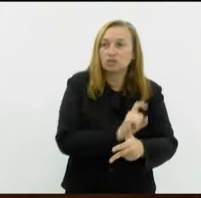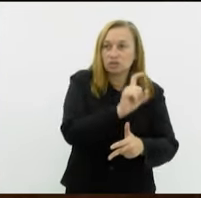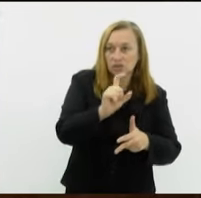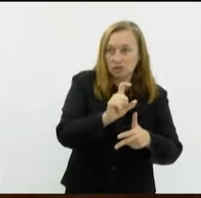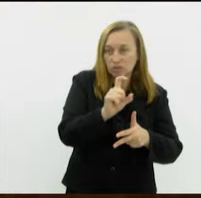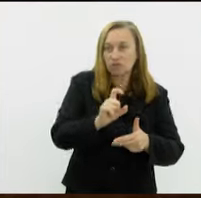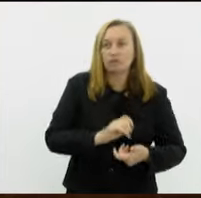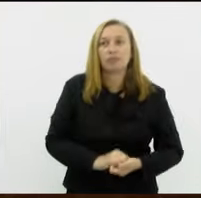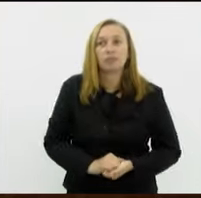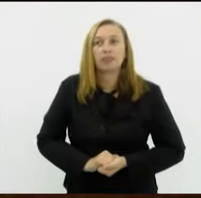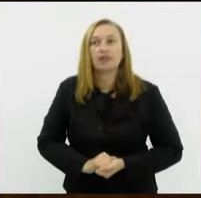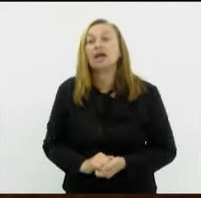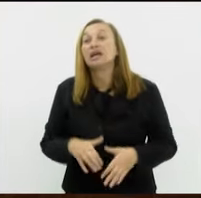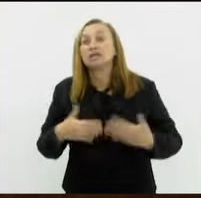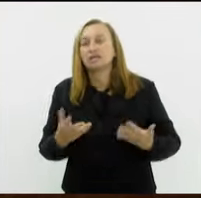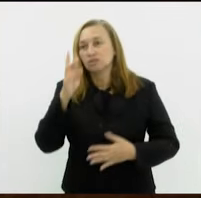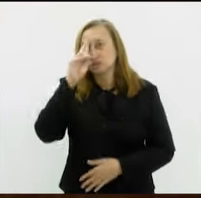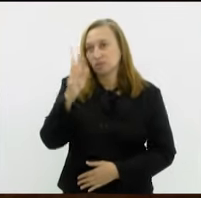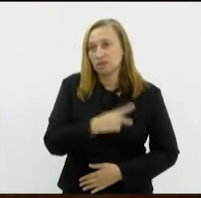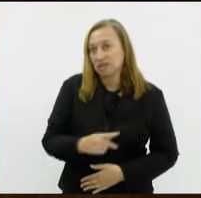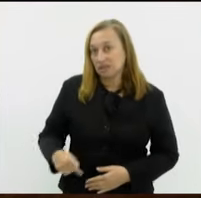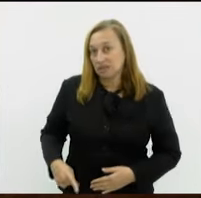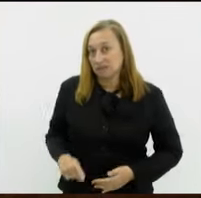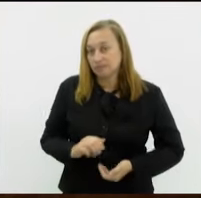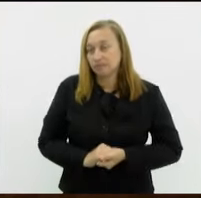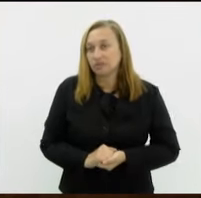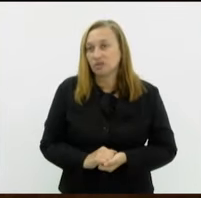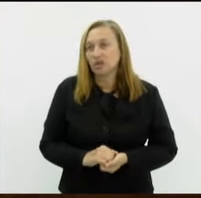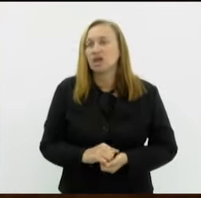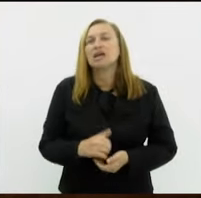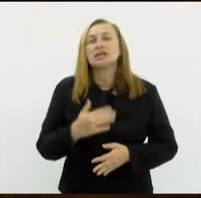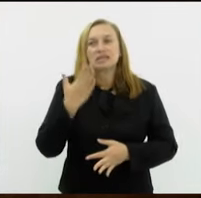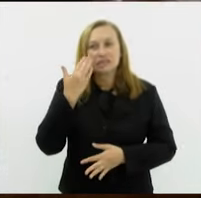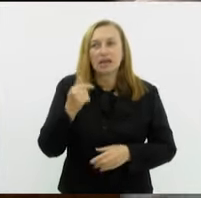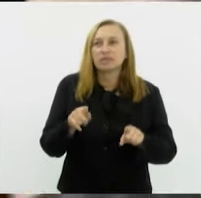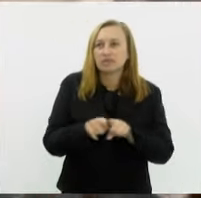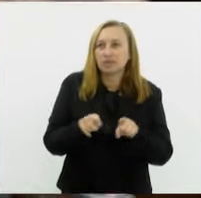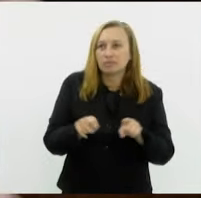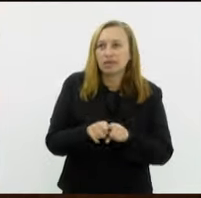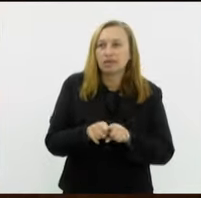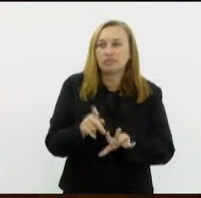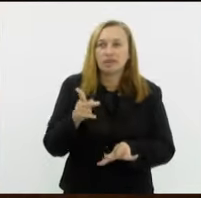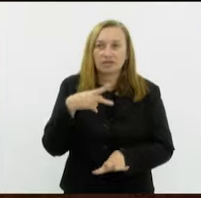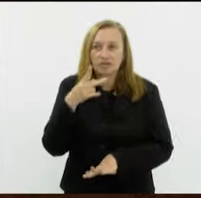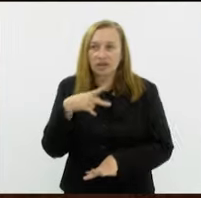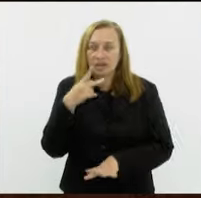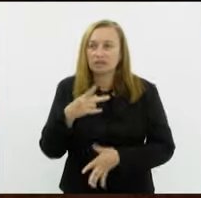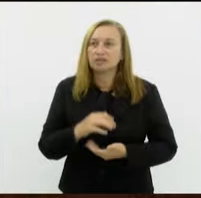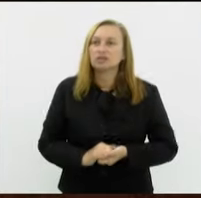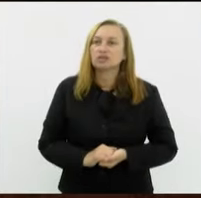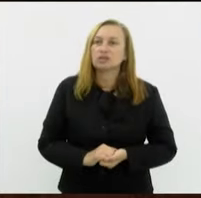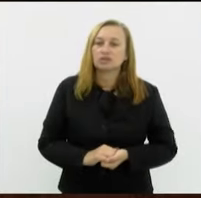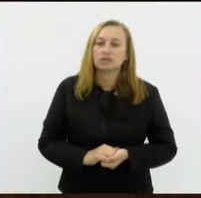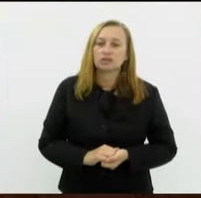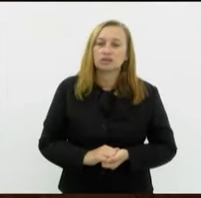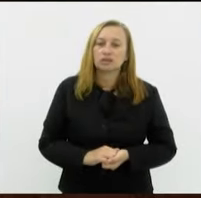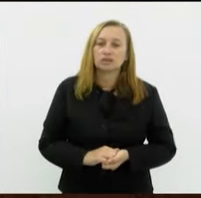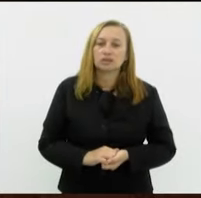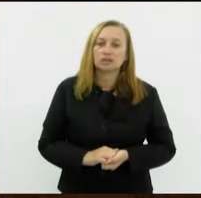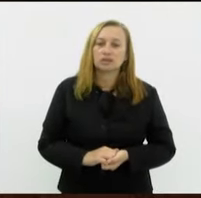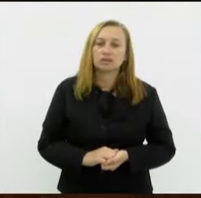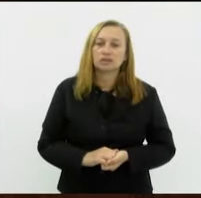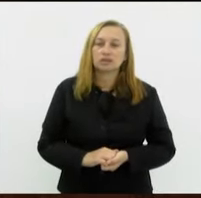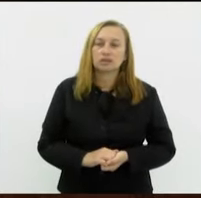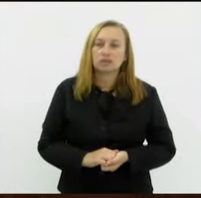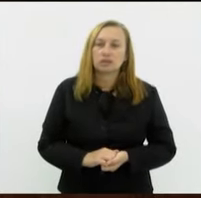executivo. E aí, senhor presidente, todos sabem também, apenas para contextualizar, que a Assembleia